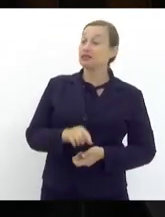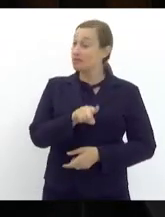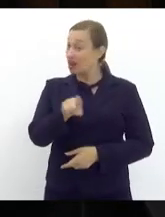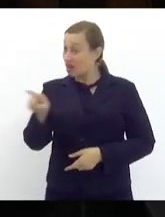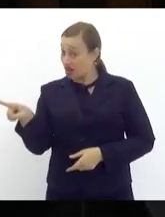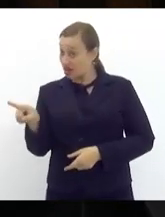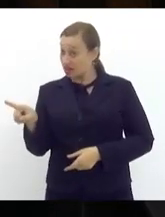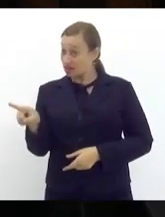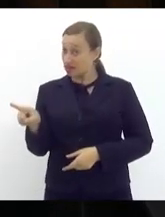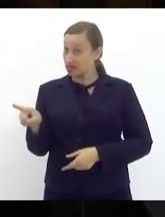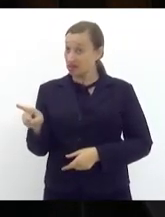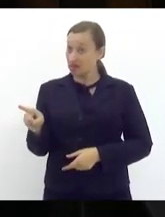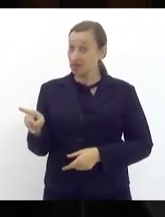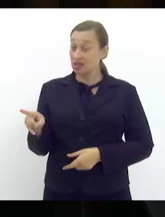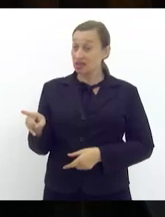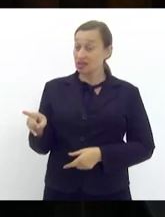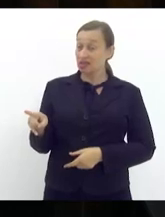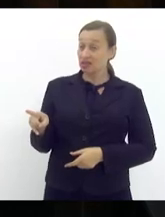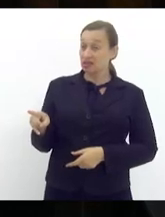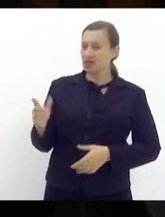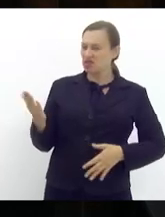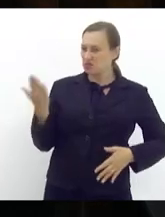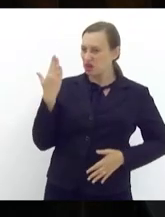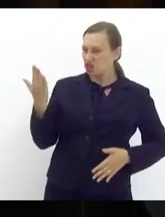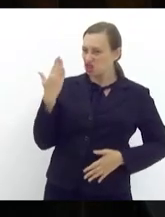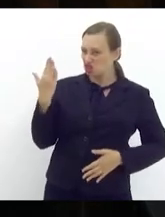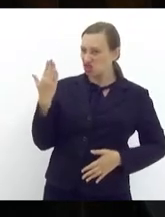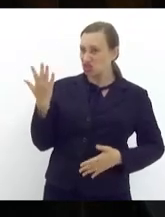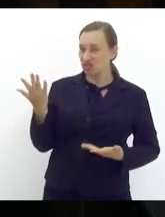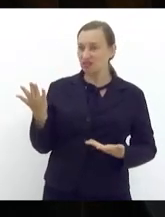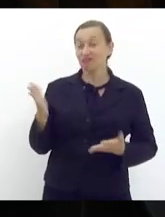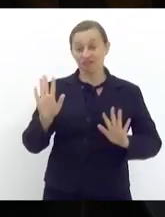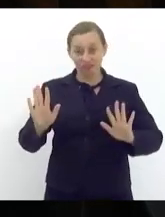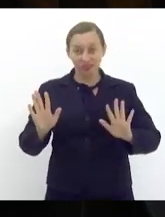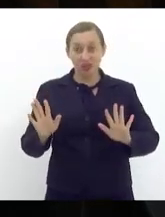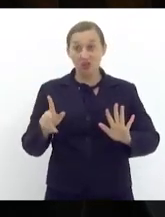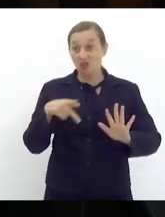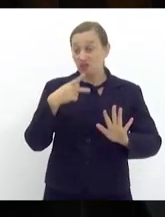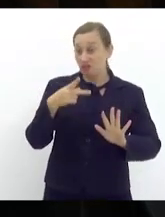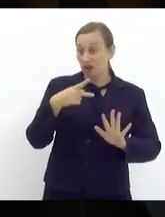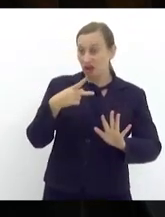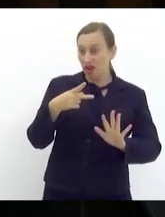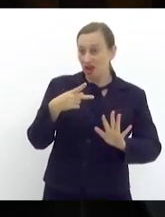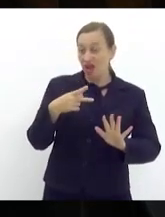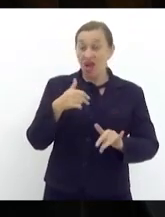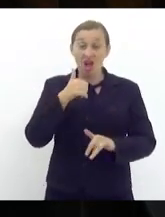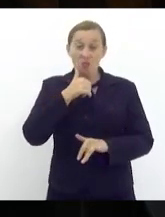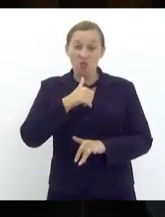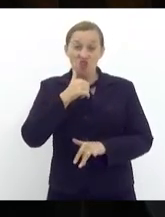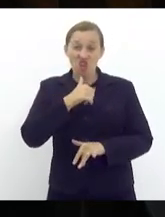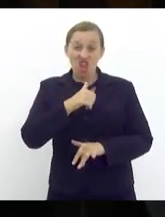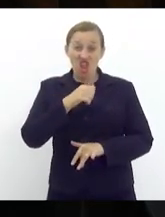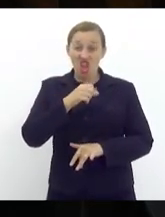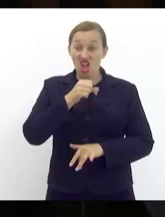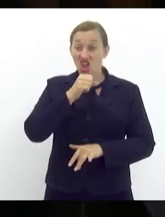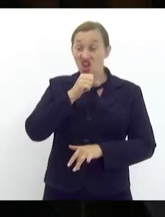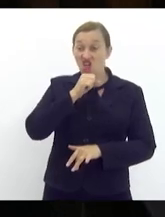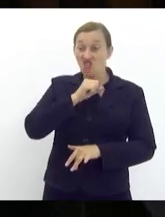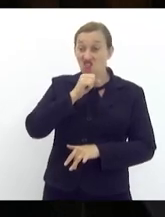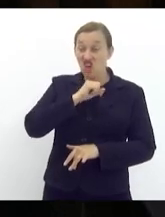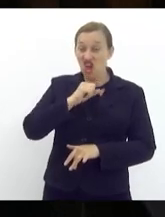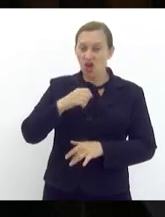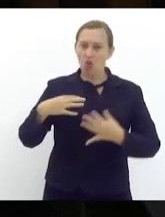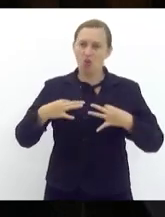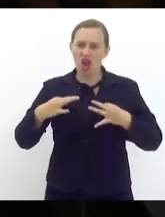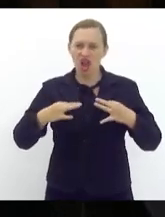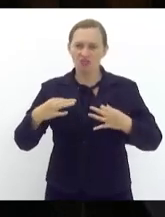estes, terrorismo é uma senhora idosa com a camisa do Brasil.